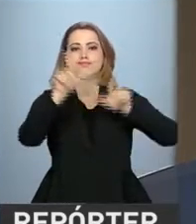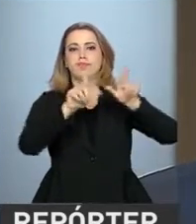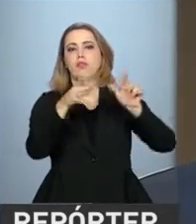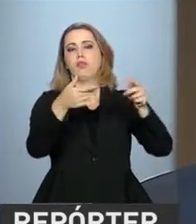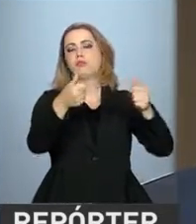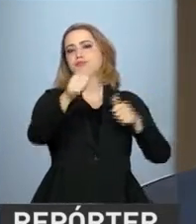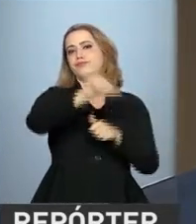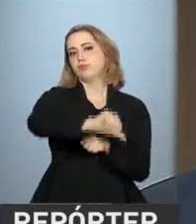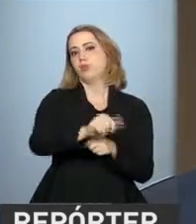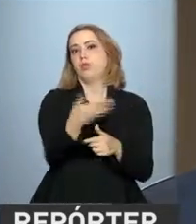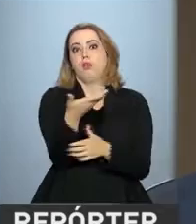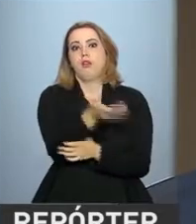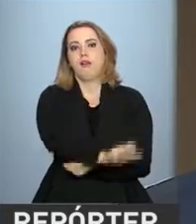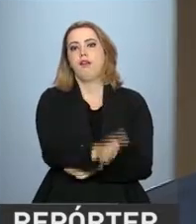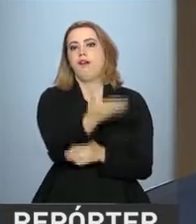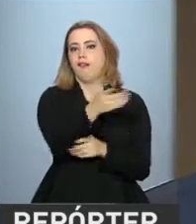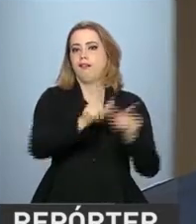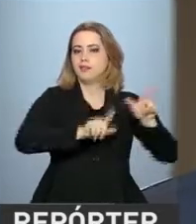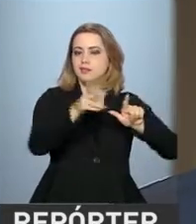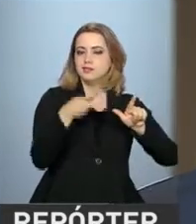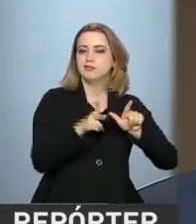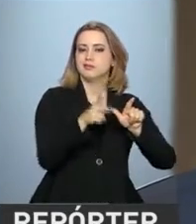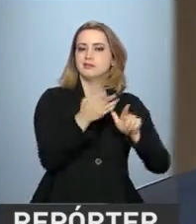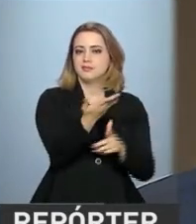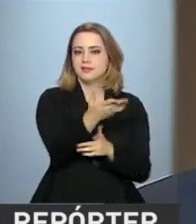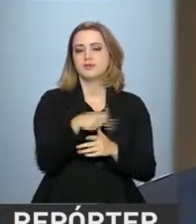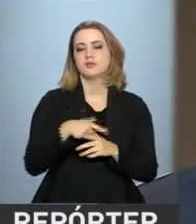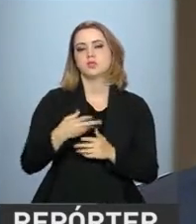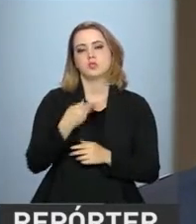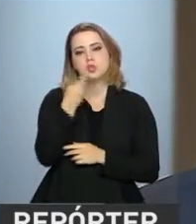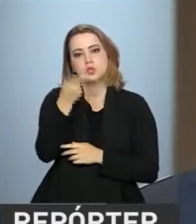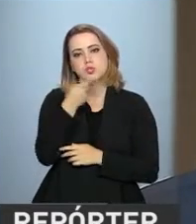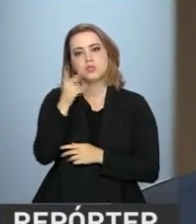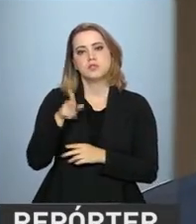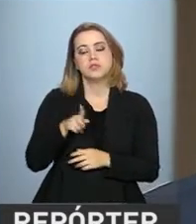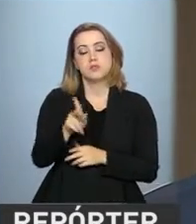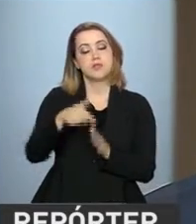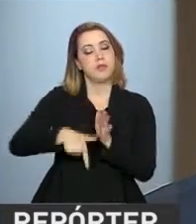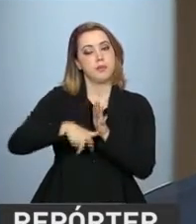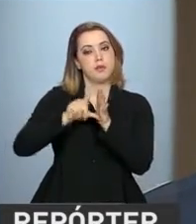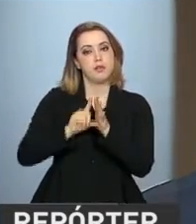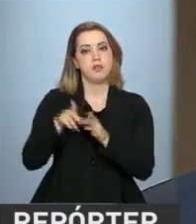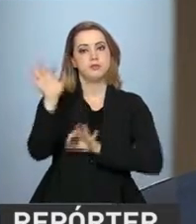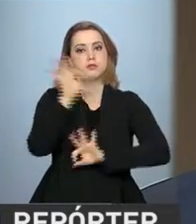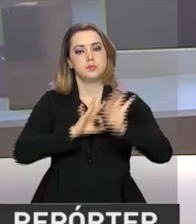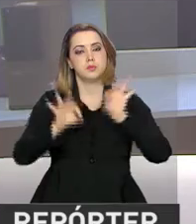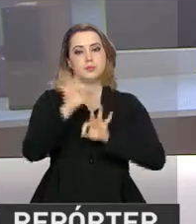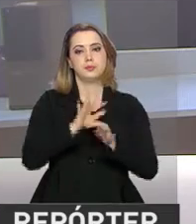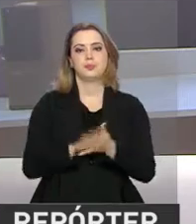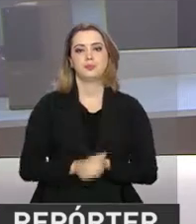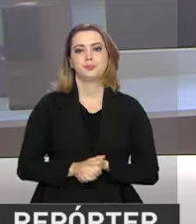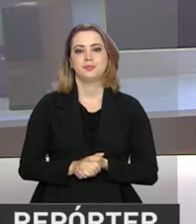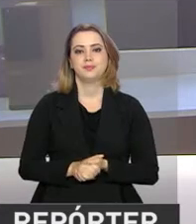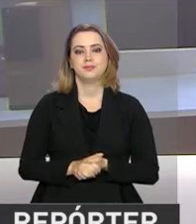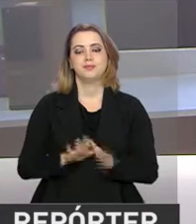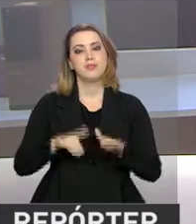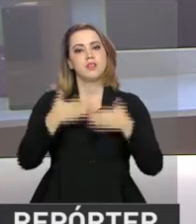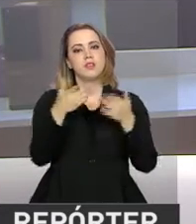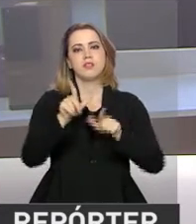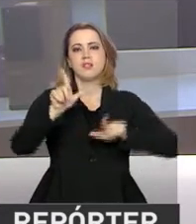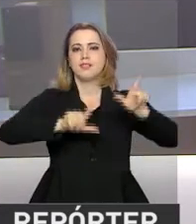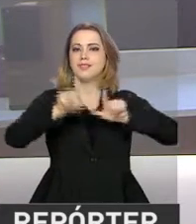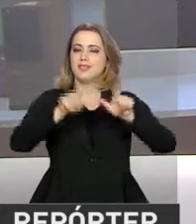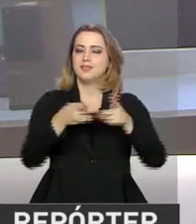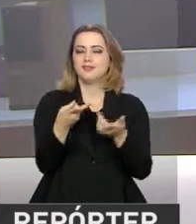acho que ninguém quer isso a gente recomenda que de fato se adiante e faça a preparação é ineficaz e